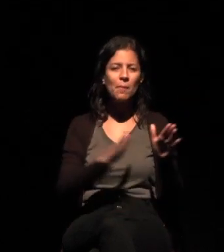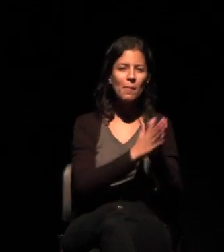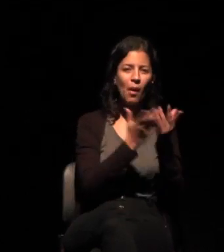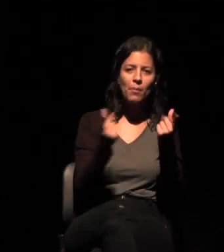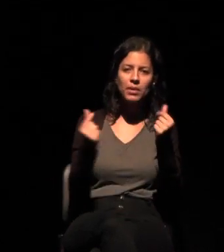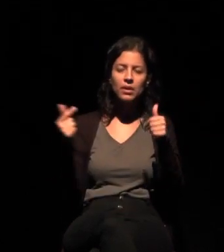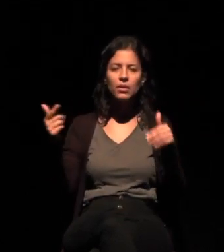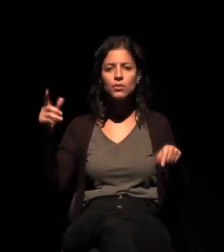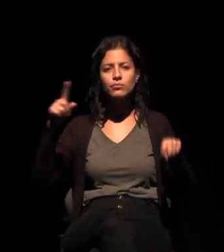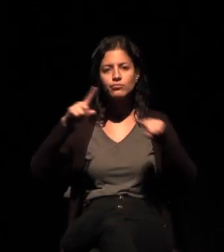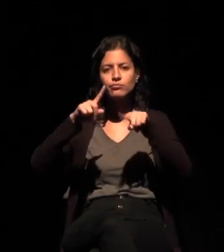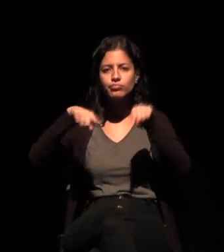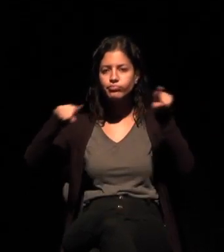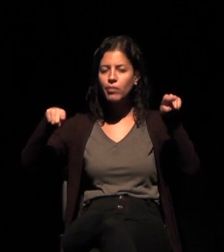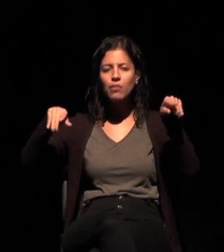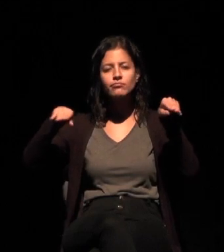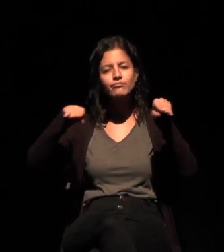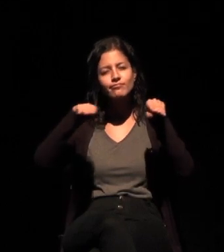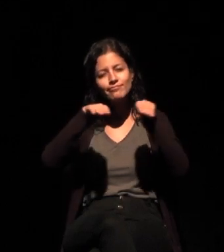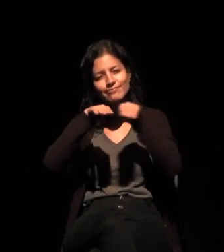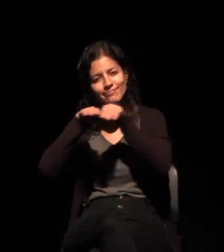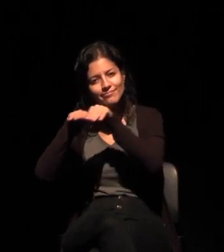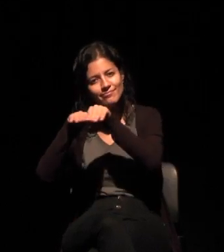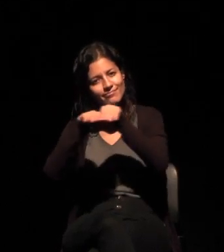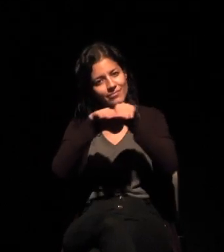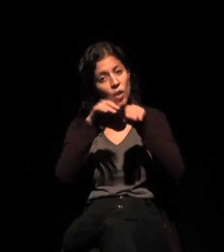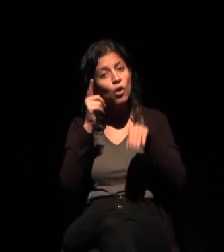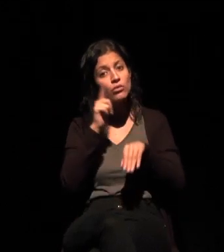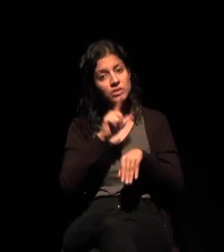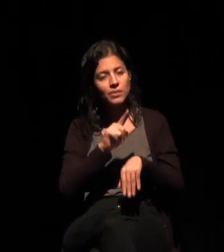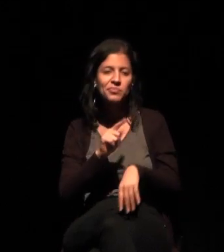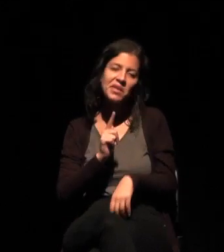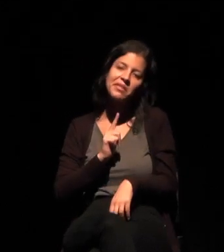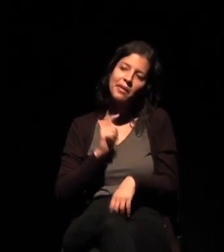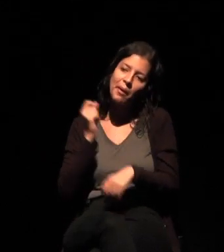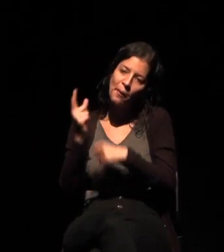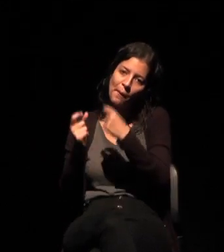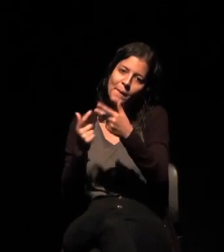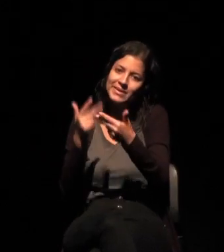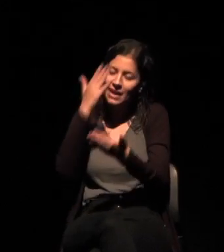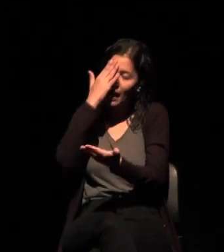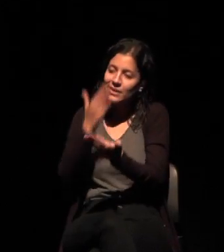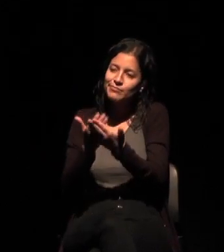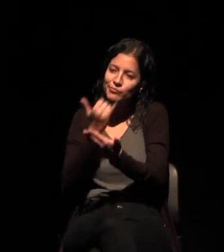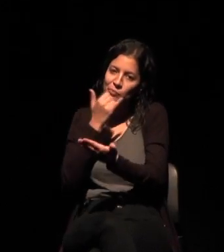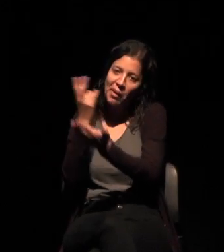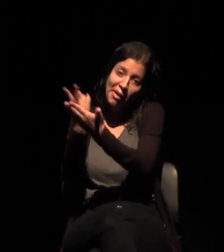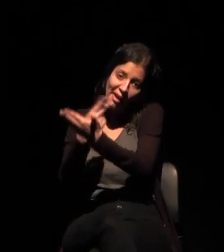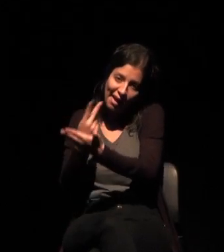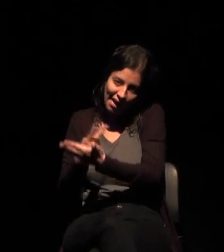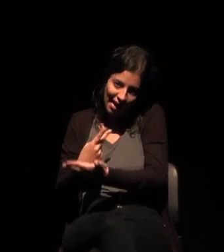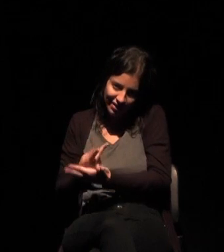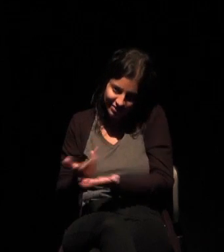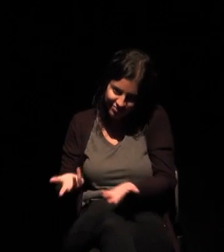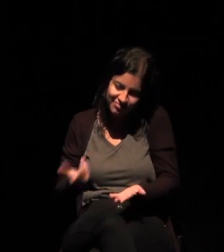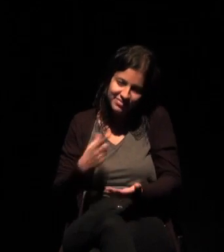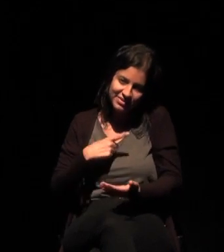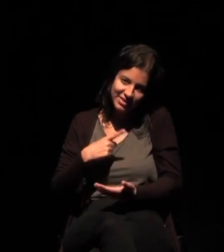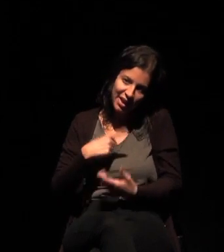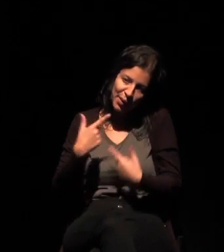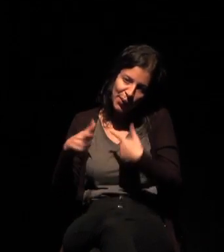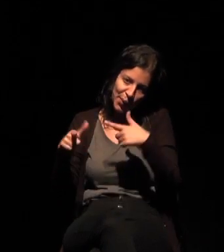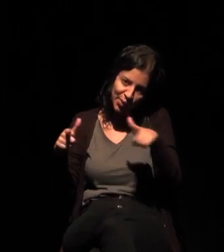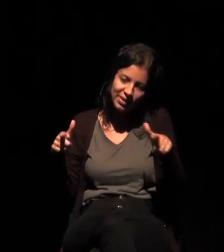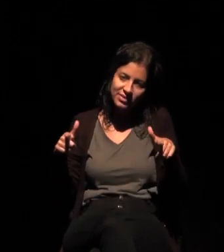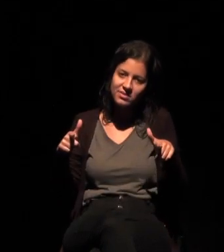é facto uma crença que sabemos todos que foi errado e muitas outras questões que não apenas as que estamos a levantar neste